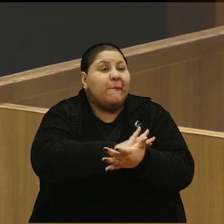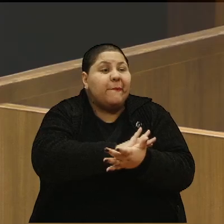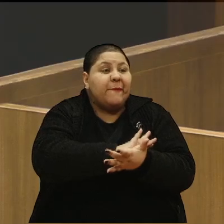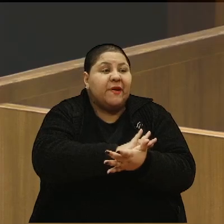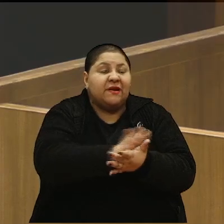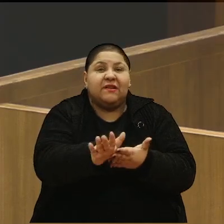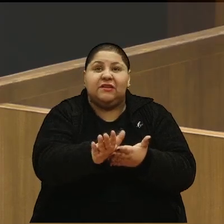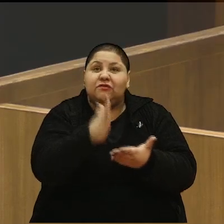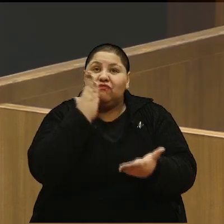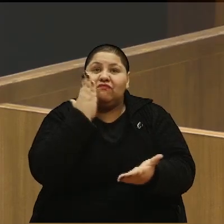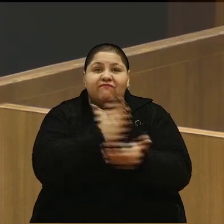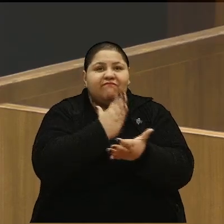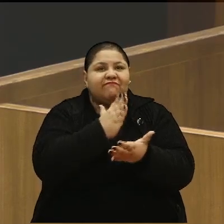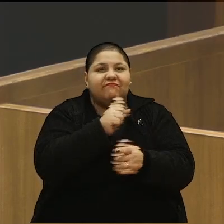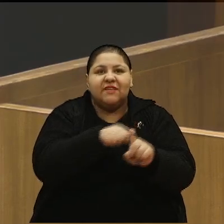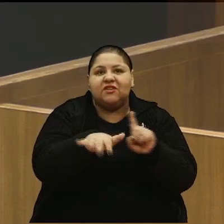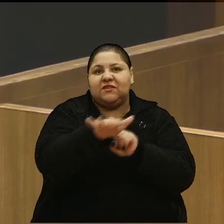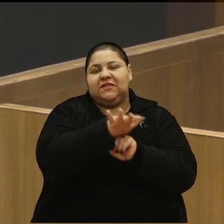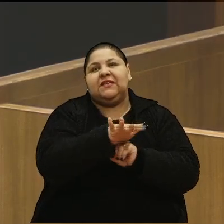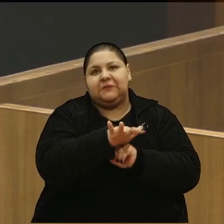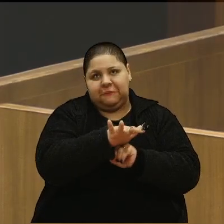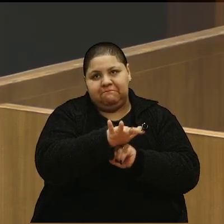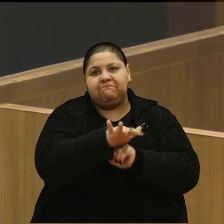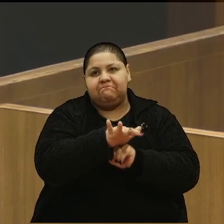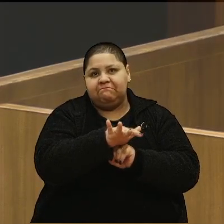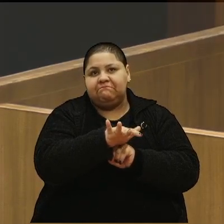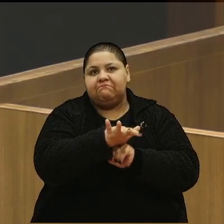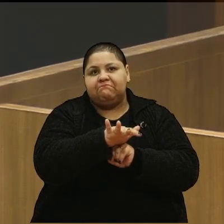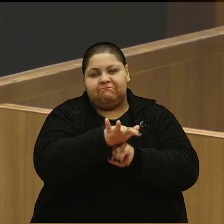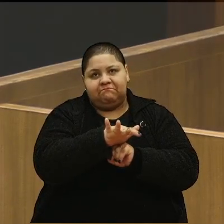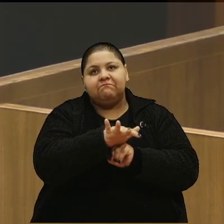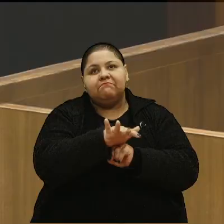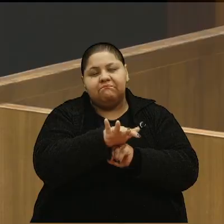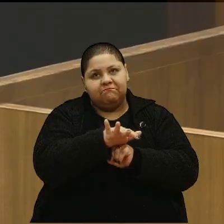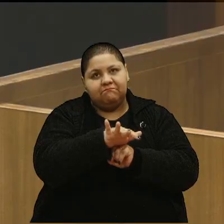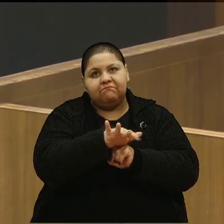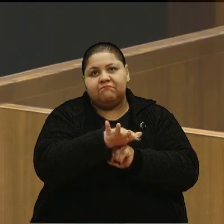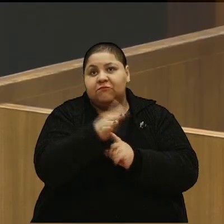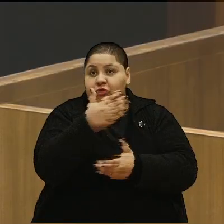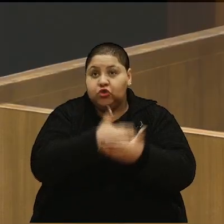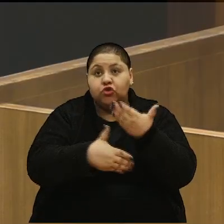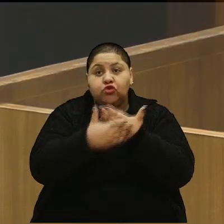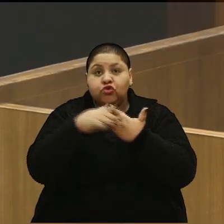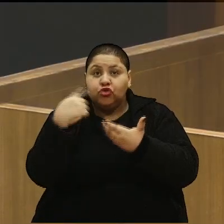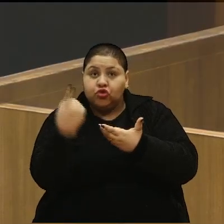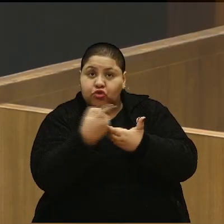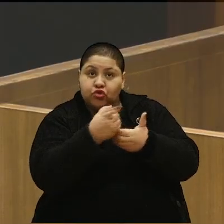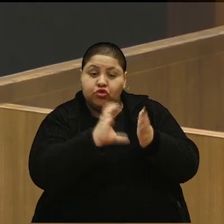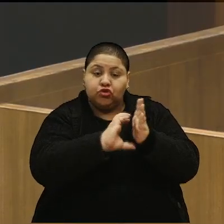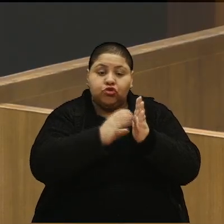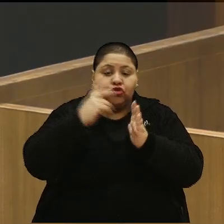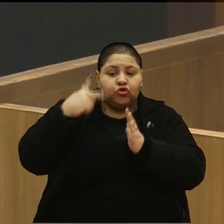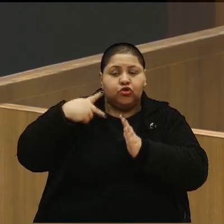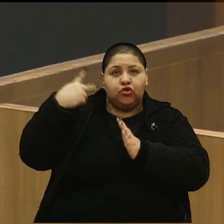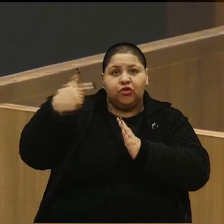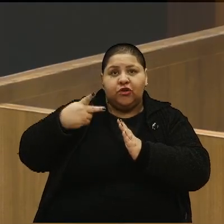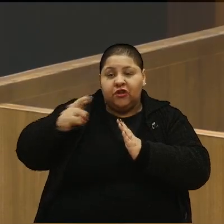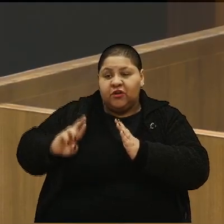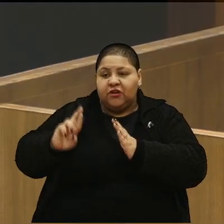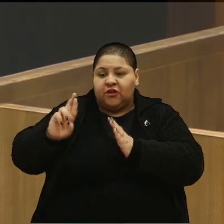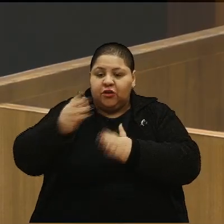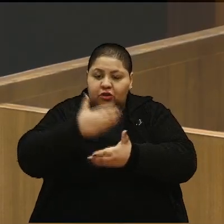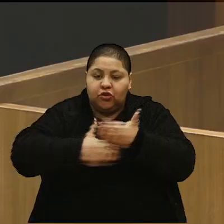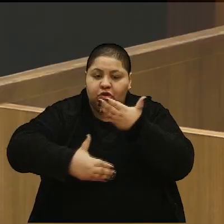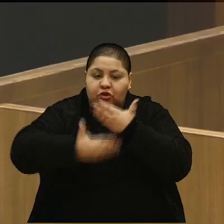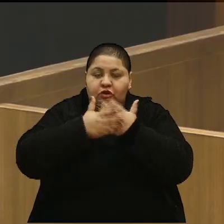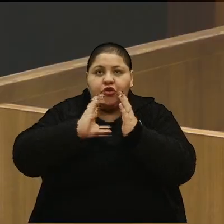de preconceito da sociedade, né? Seja todos nós, partidos políticos, a Câmara ela representa todos os